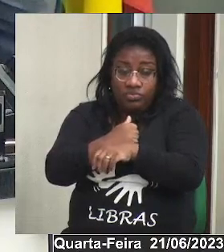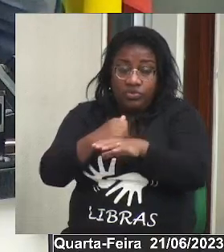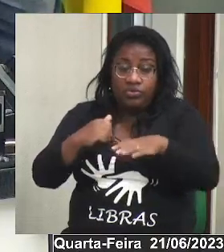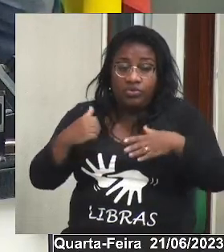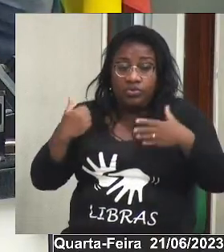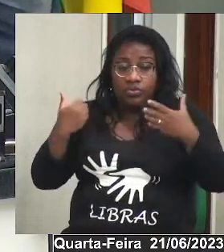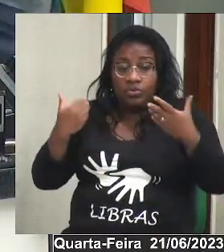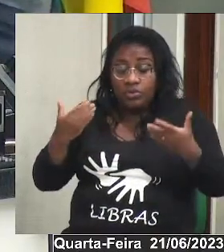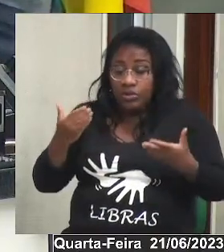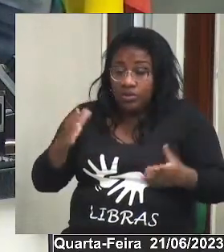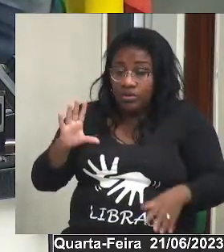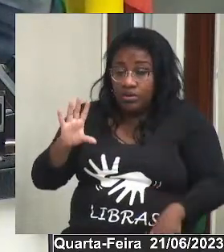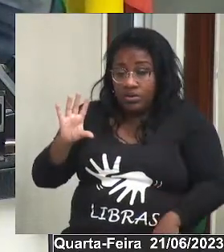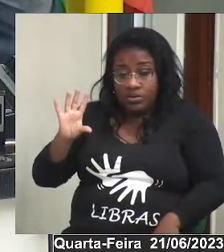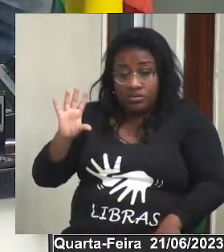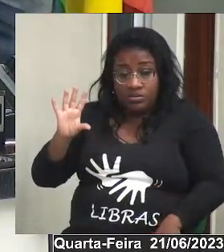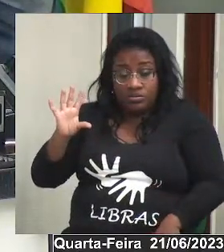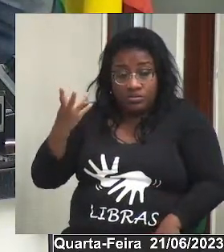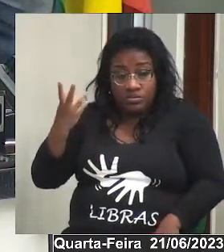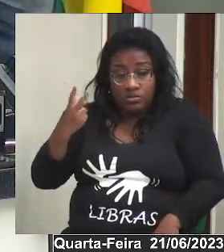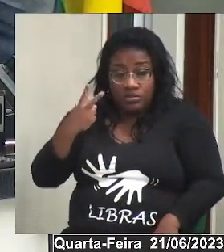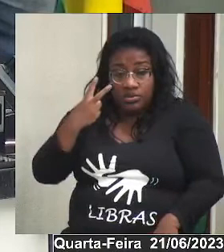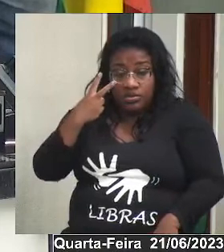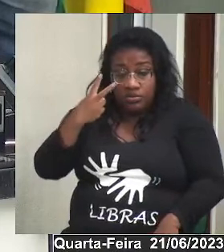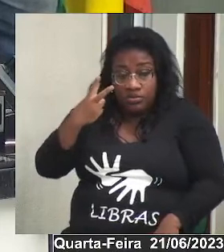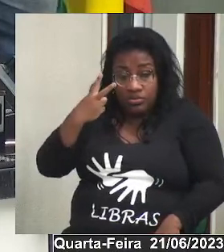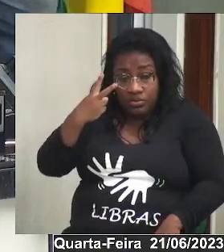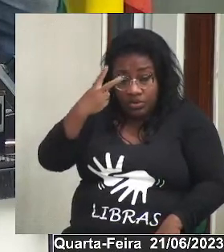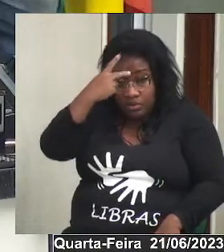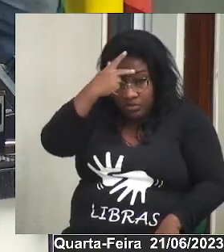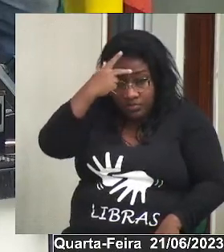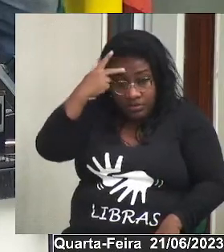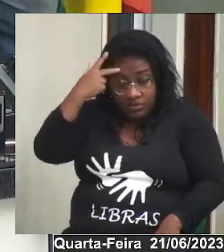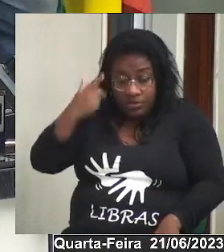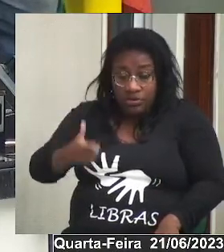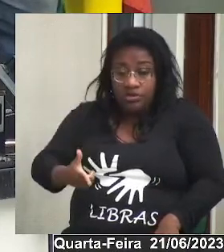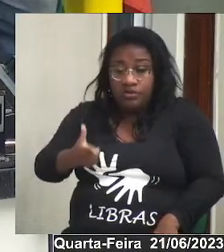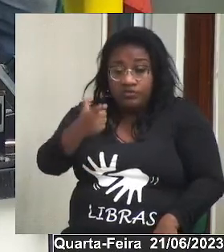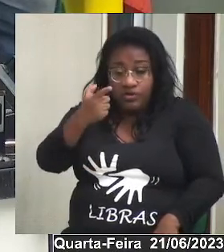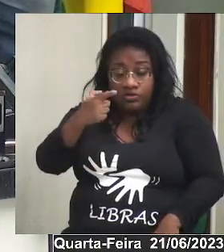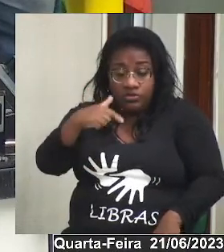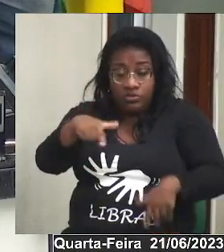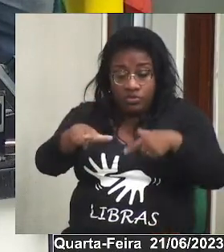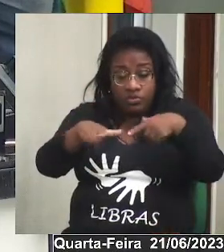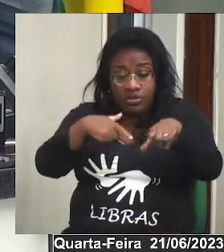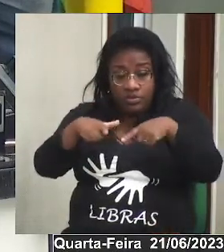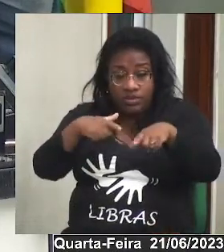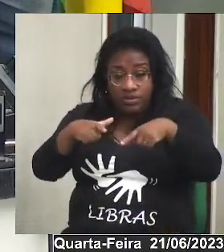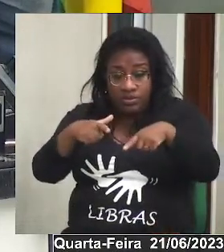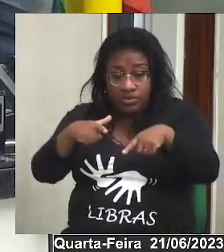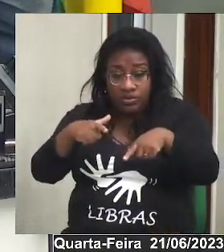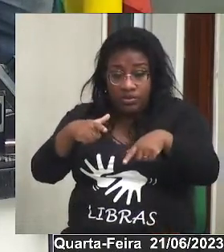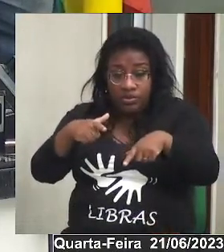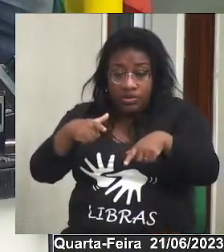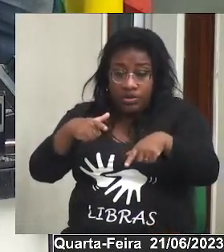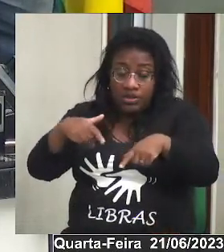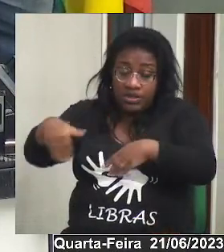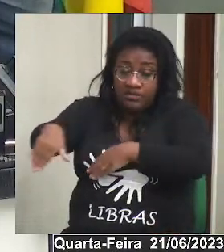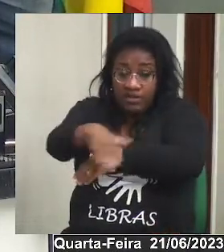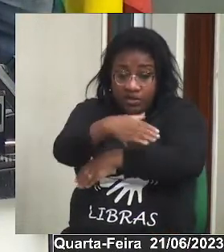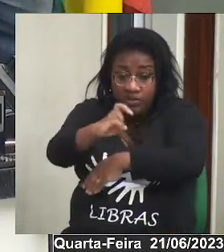Quando aconteceu o acidente, que dois cidadãos foi assaltar um trabalhador que saía 5